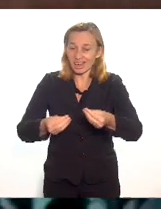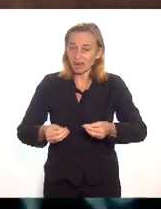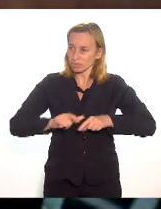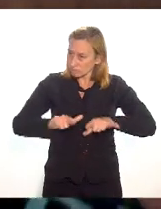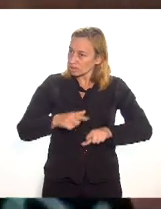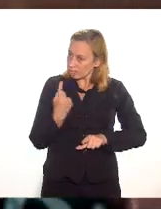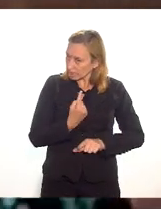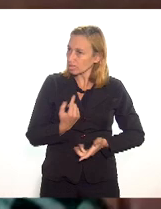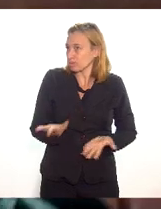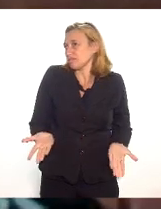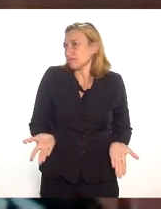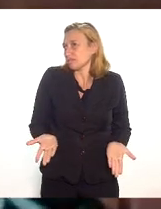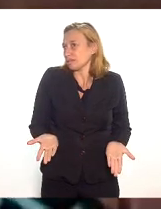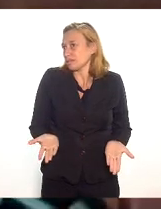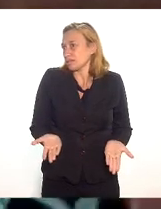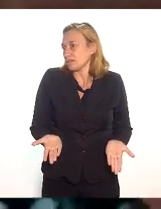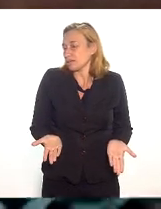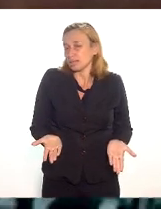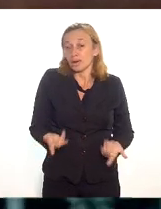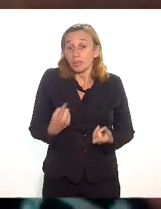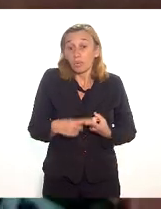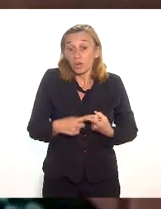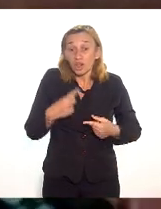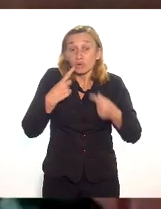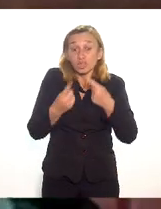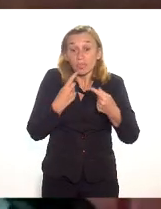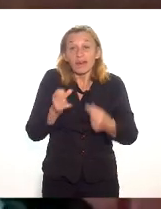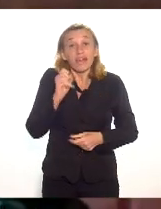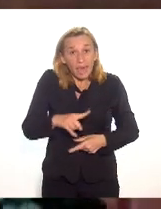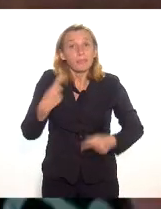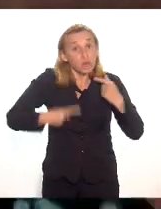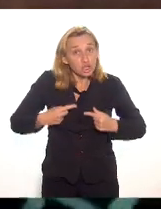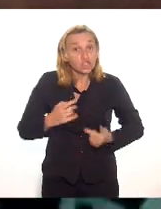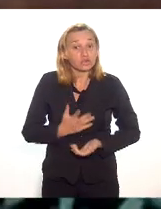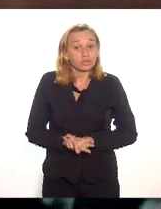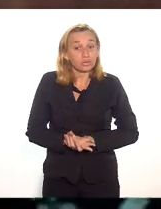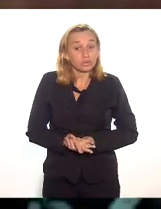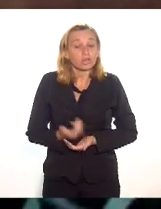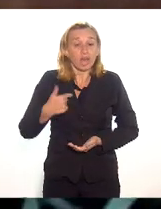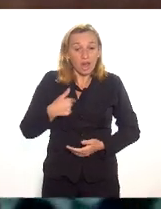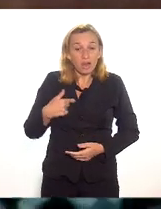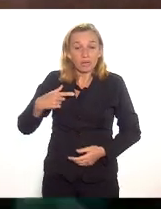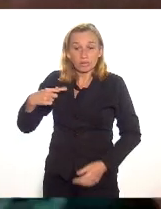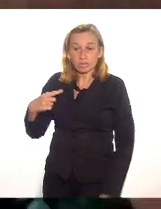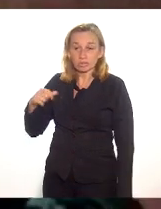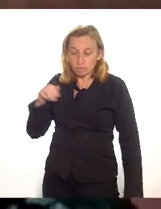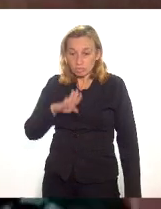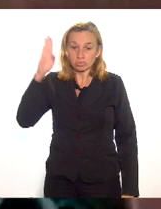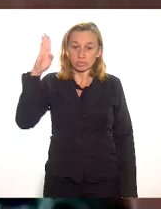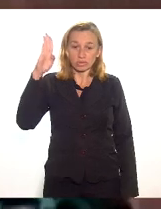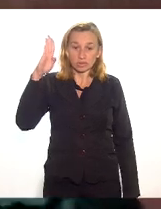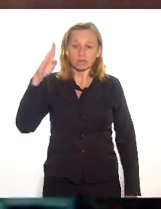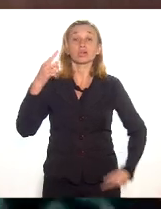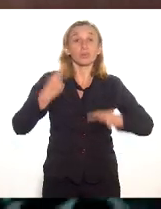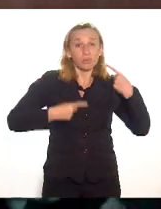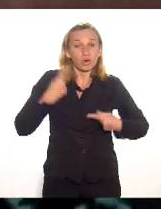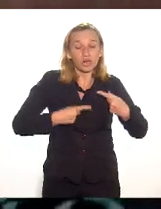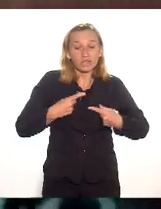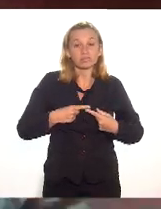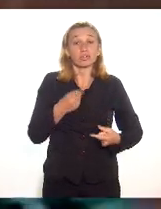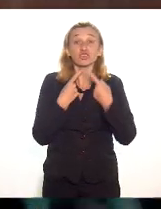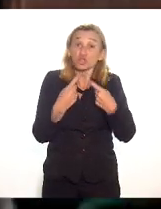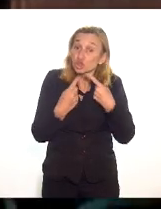quero politizar o debate. Porque o debate é político. Eu me candidatei como política para